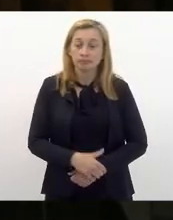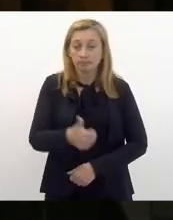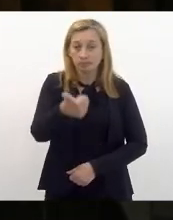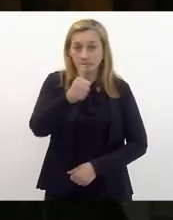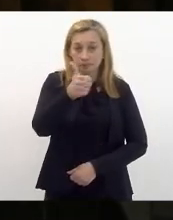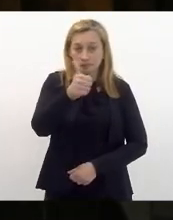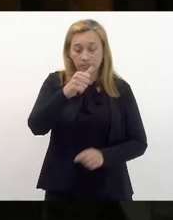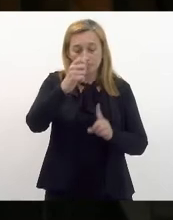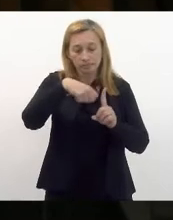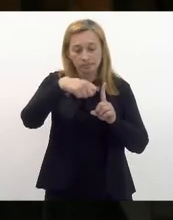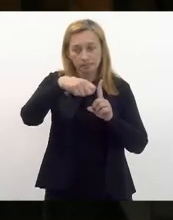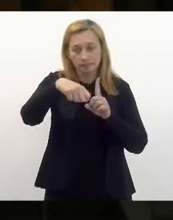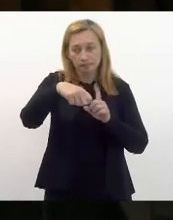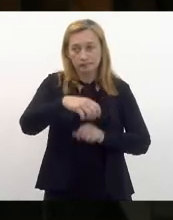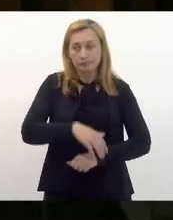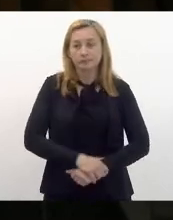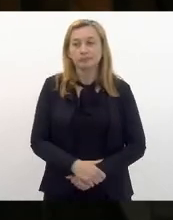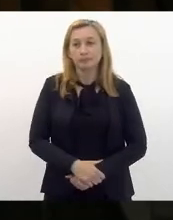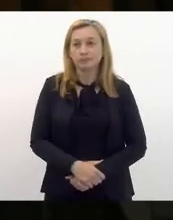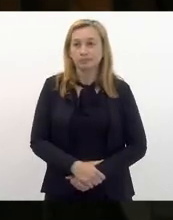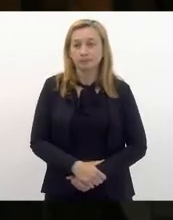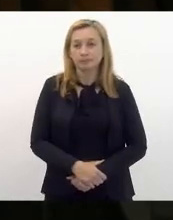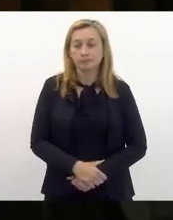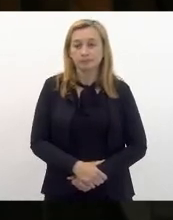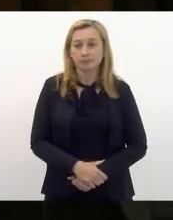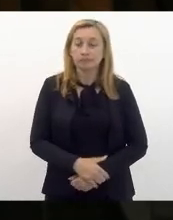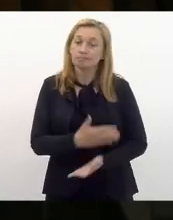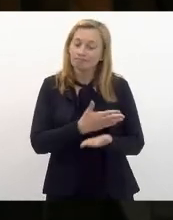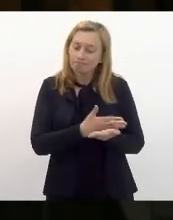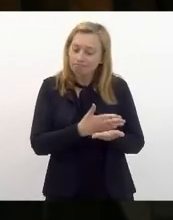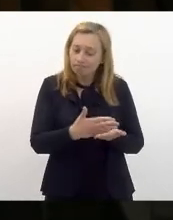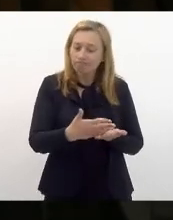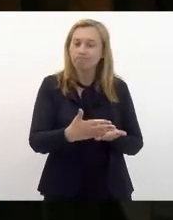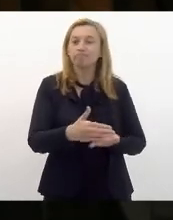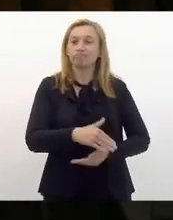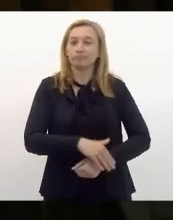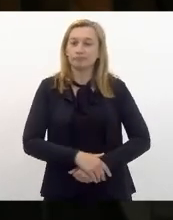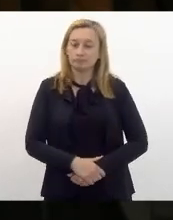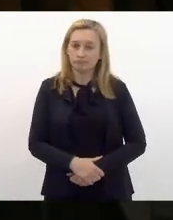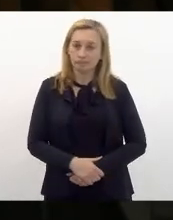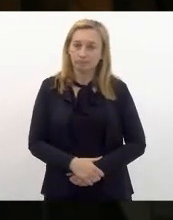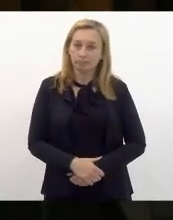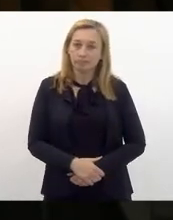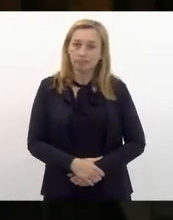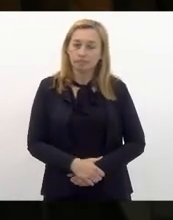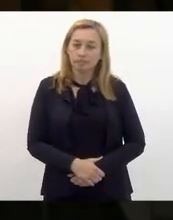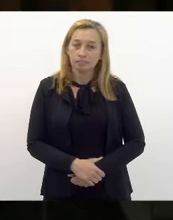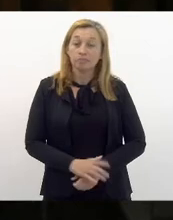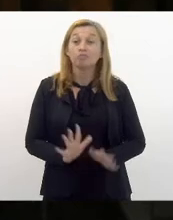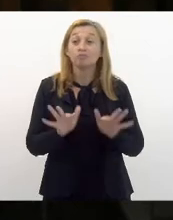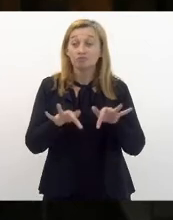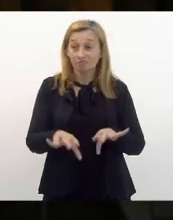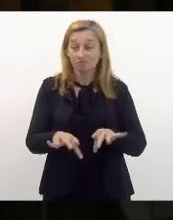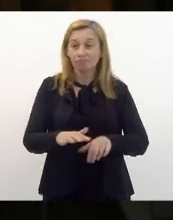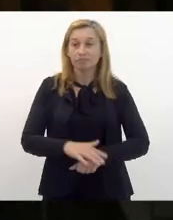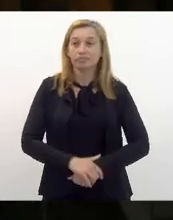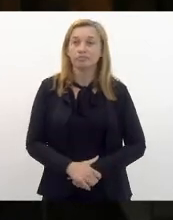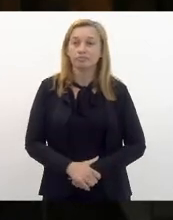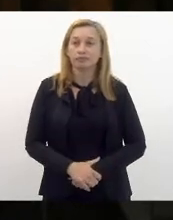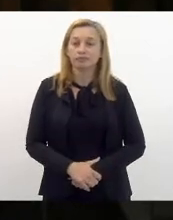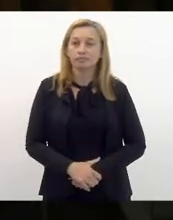11 meses eu disse iniciar é o fim